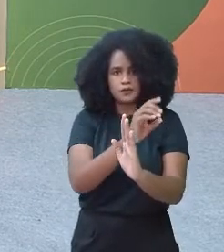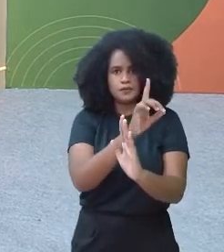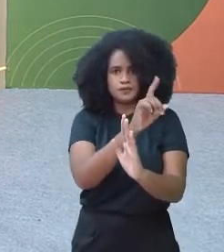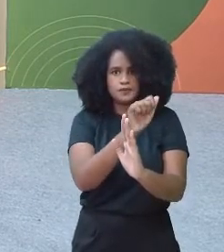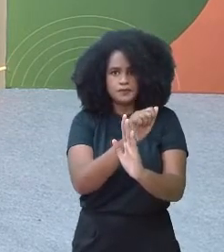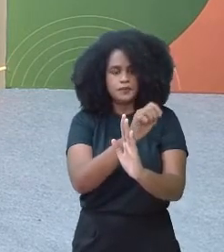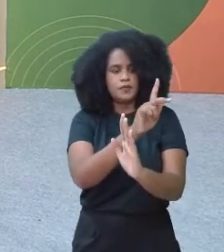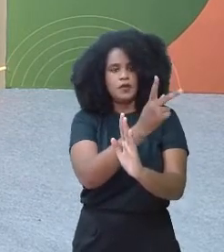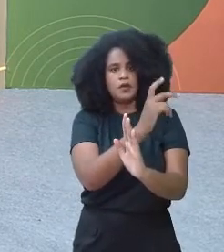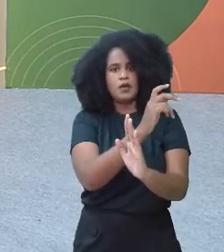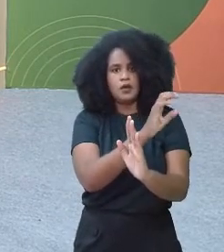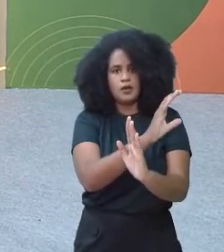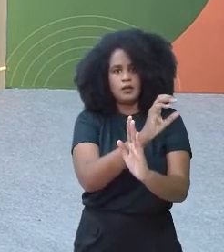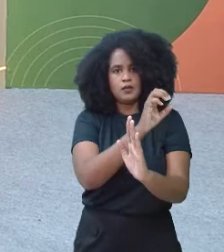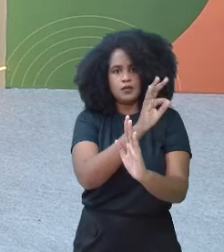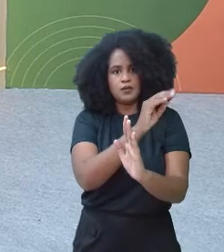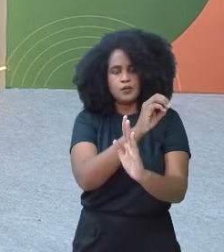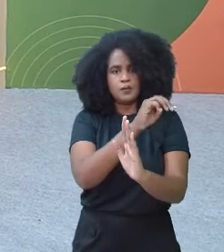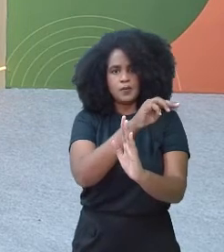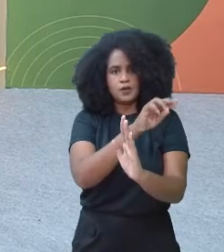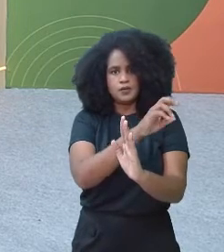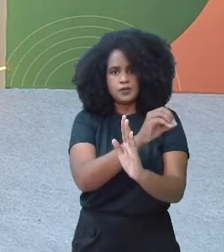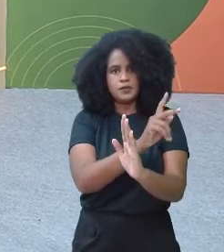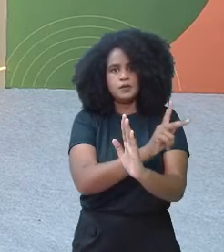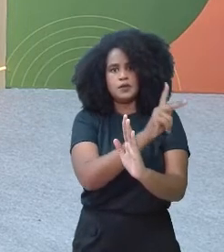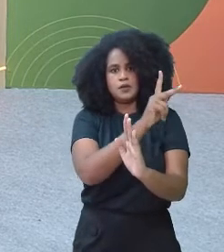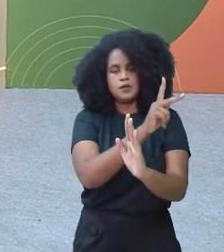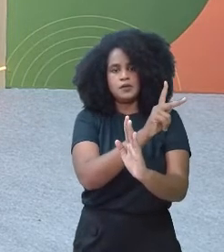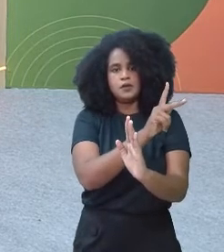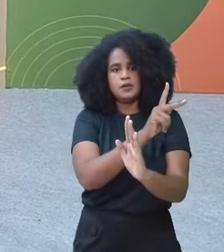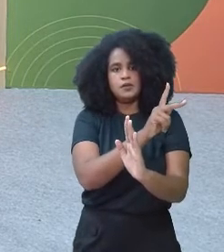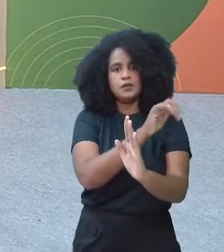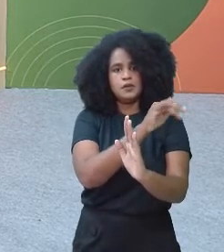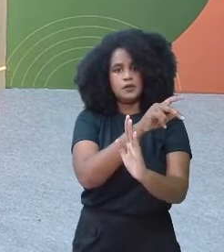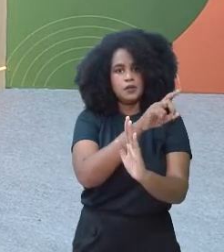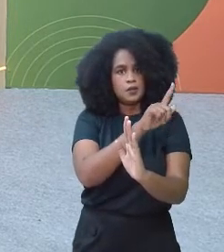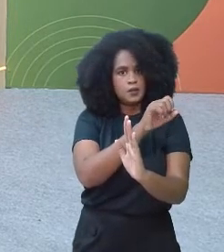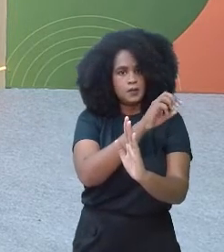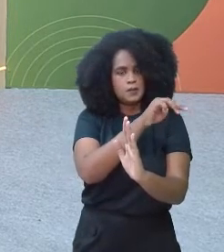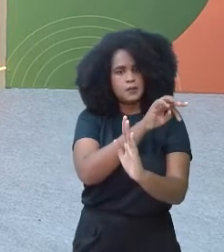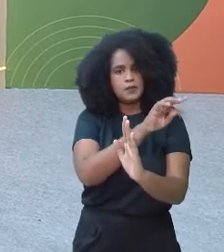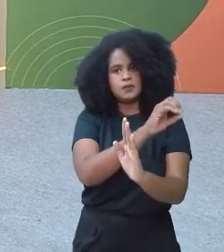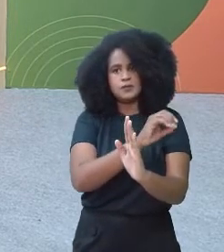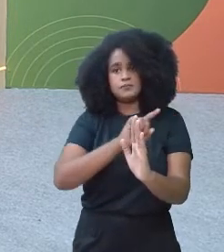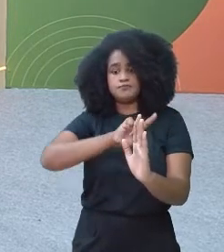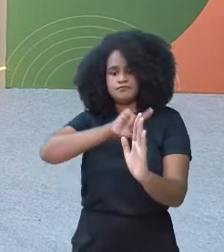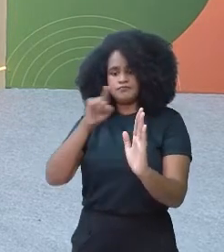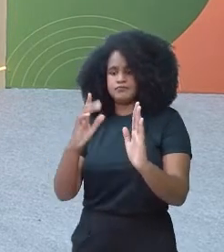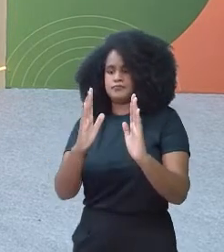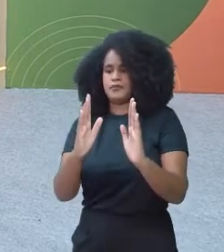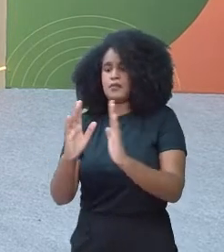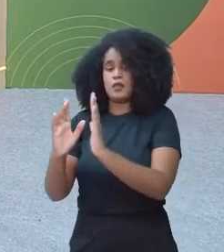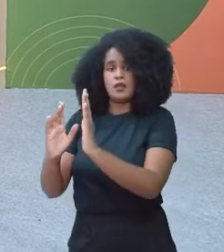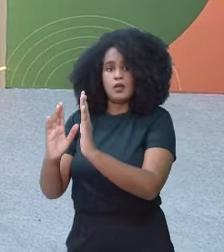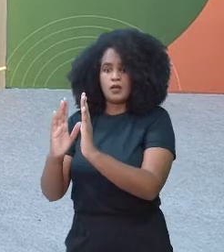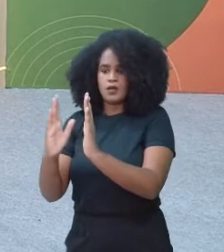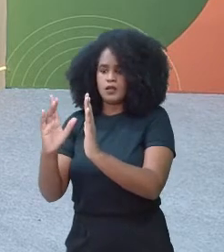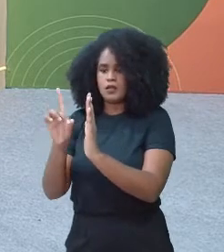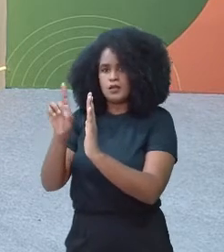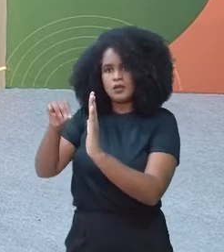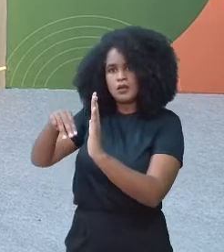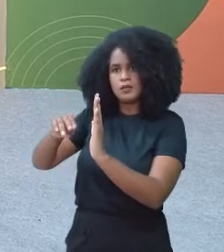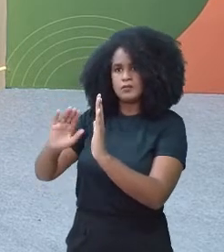o decímetro, o centímetro e o milímetro, tá? Então a gente começa a perceber que essa relação já é